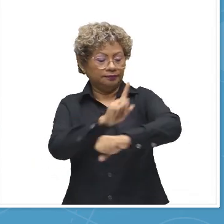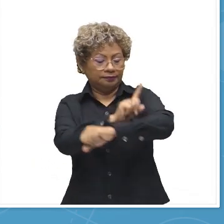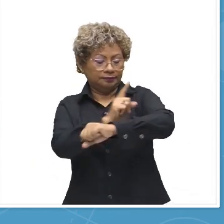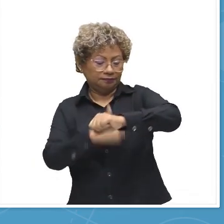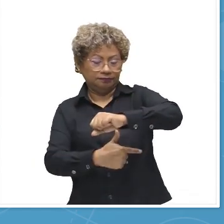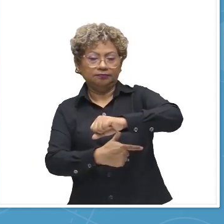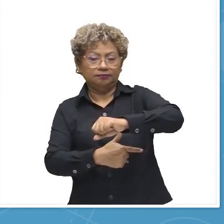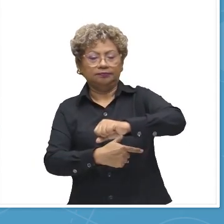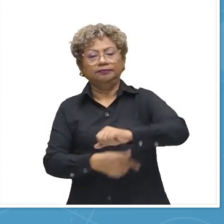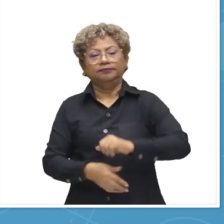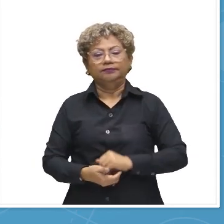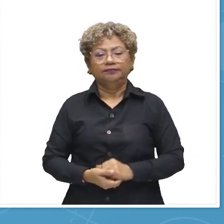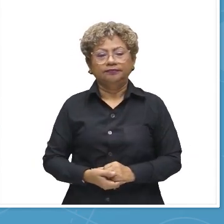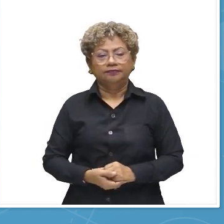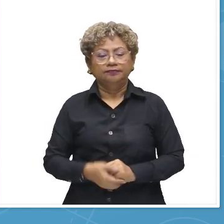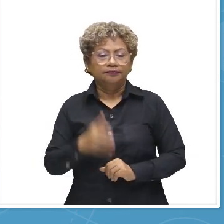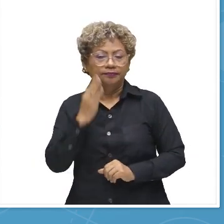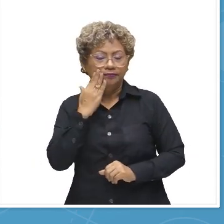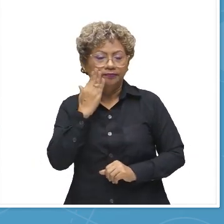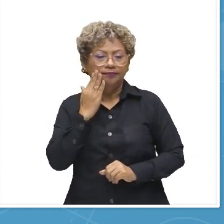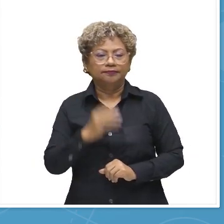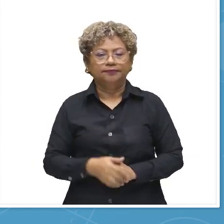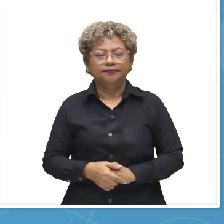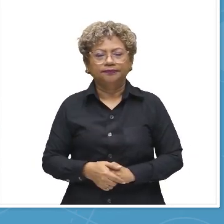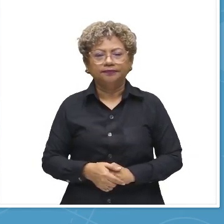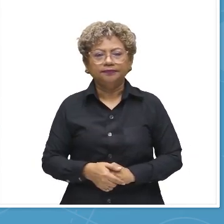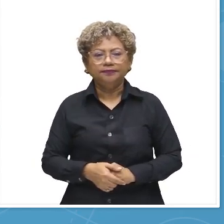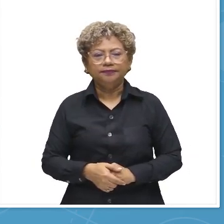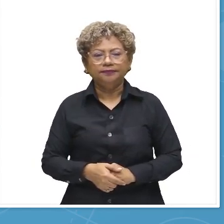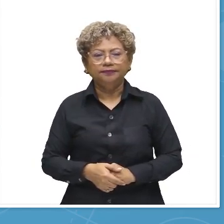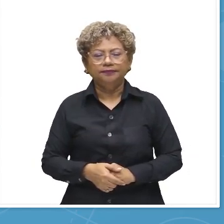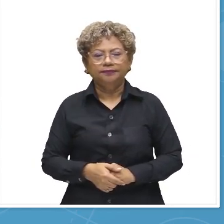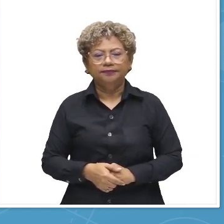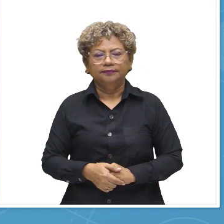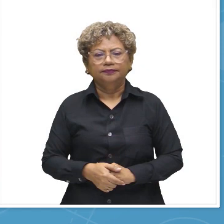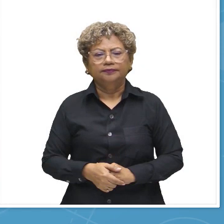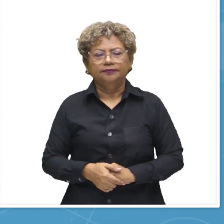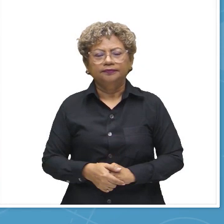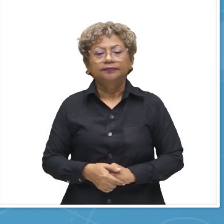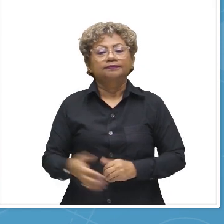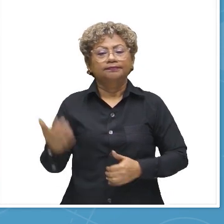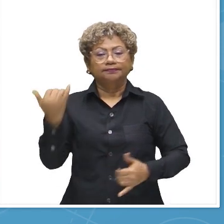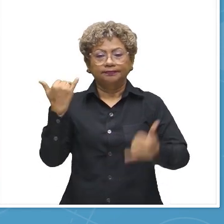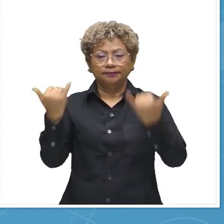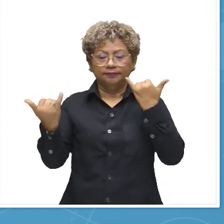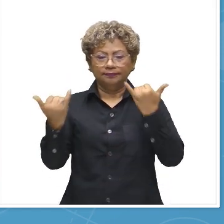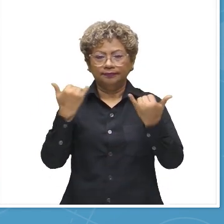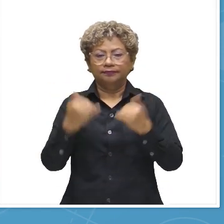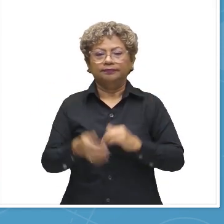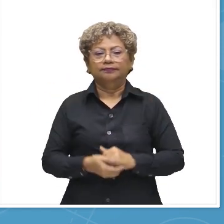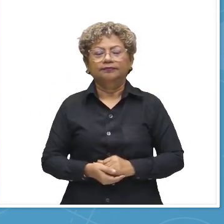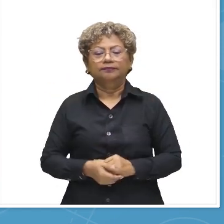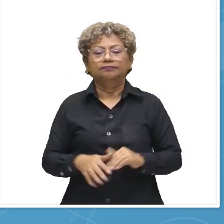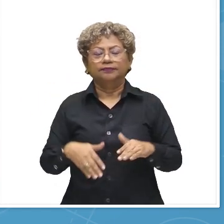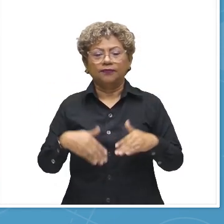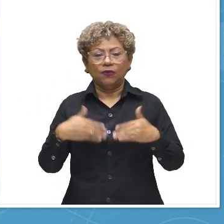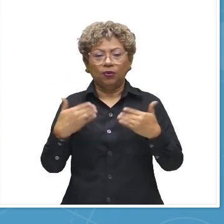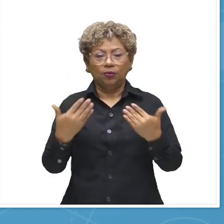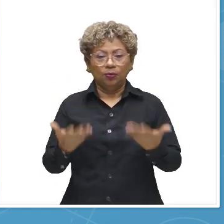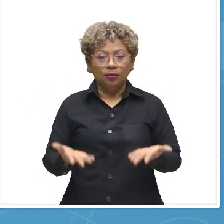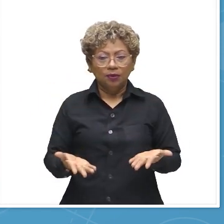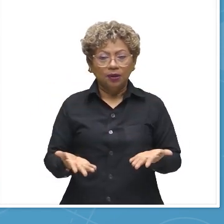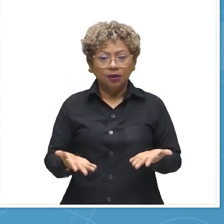né? Vamos seguindo? Na próxima cartelinha nós temos, quando multiplicamos ou dividimos o numerador e o